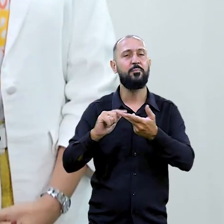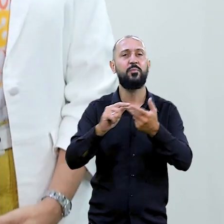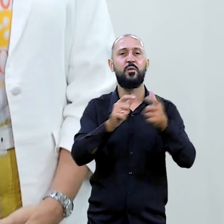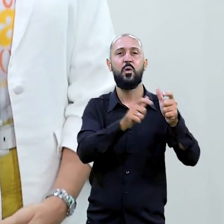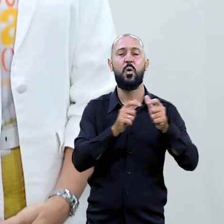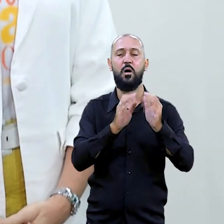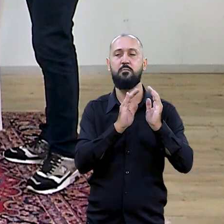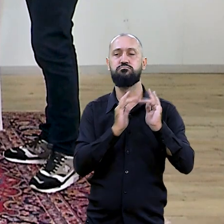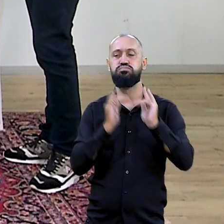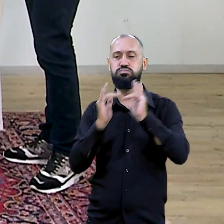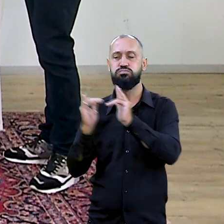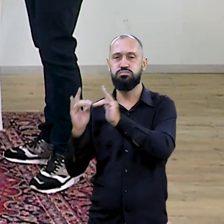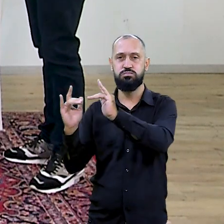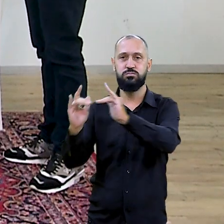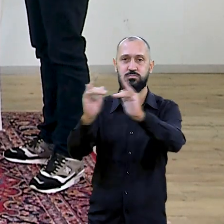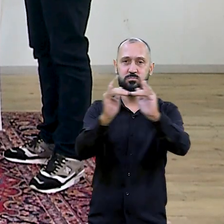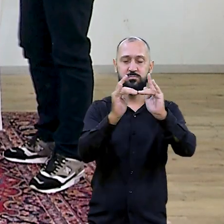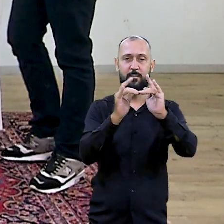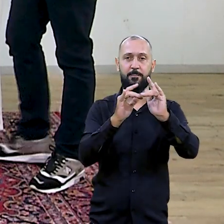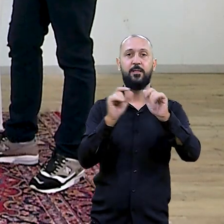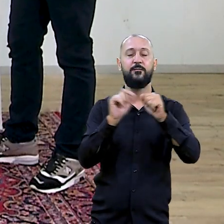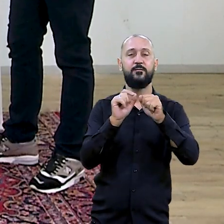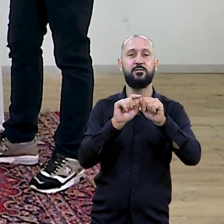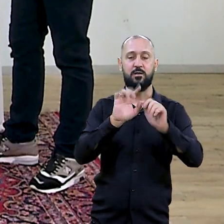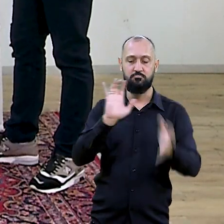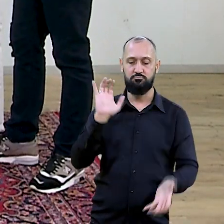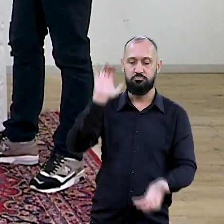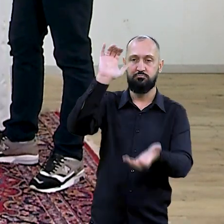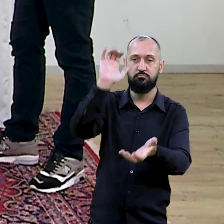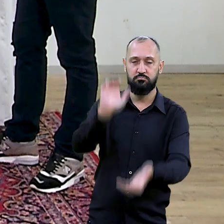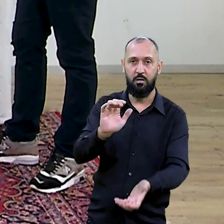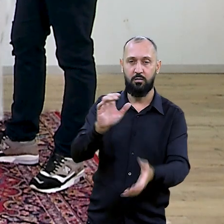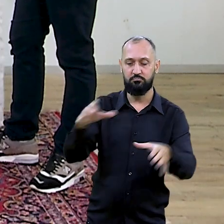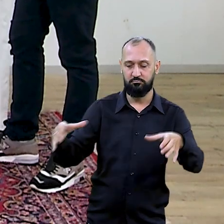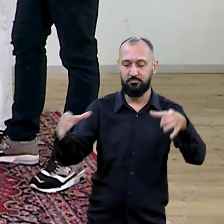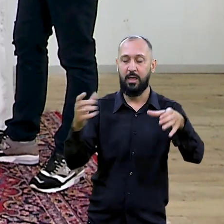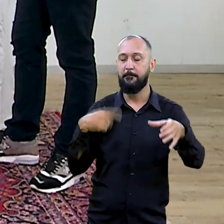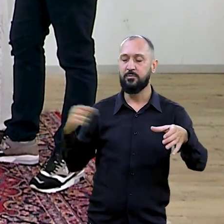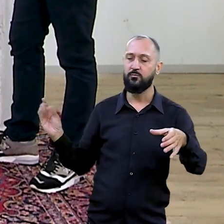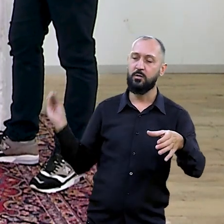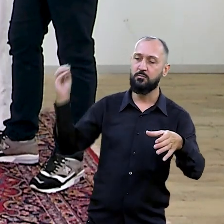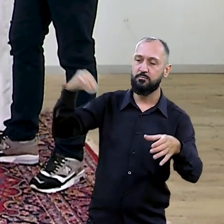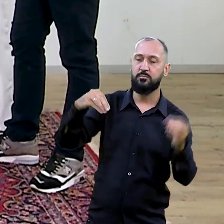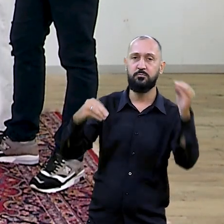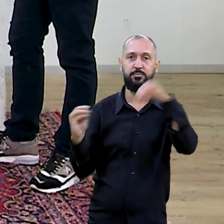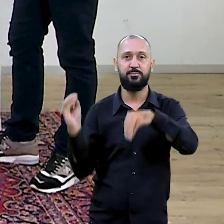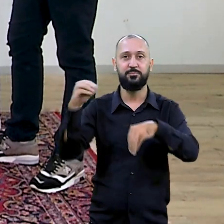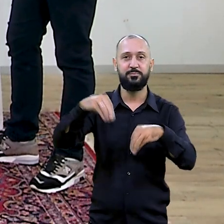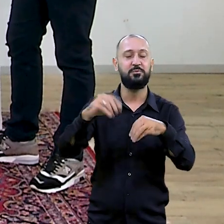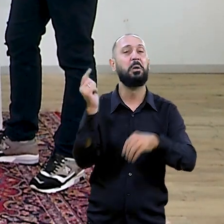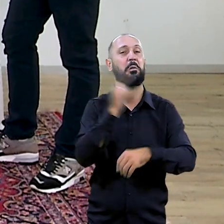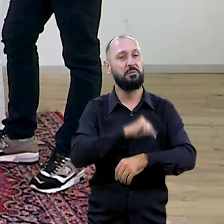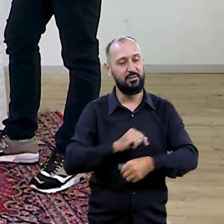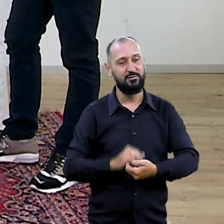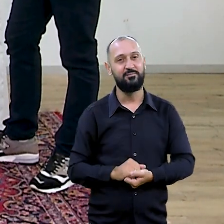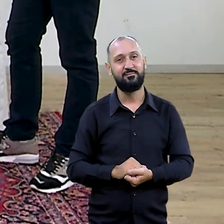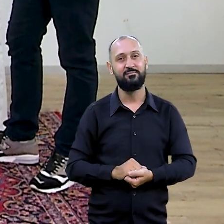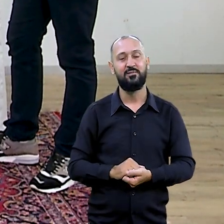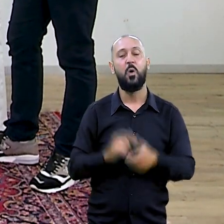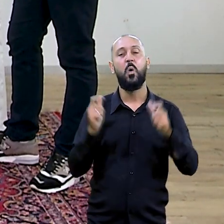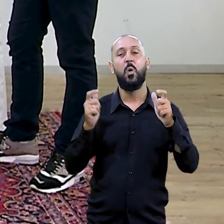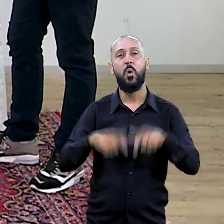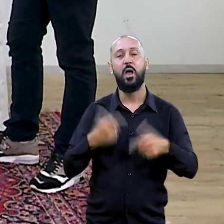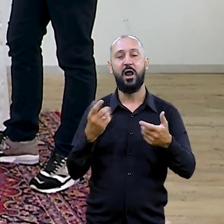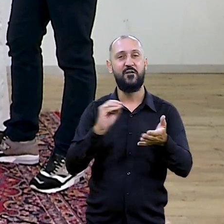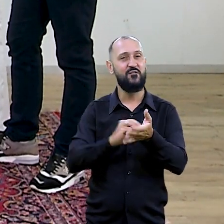pode entregar. Também. Então, posto de arrecadação é o que não vai faltar. Não falta. Oportunidade para participar, não falta. E as peças?